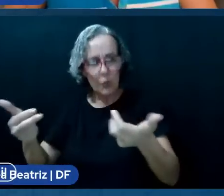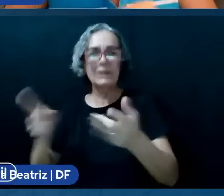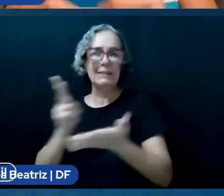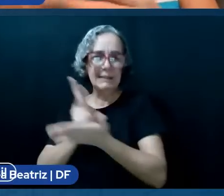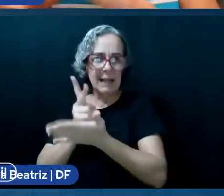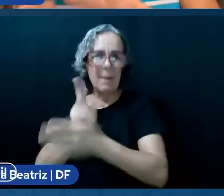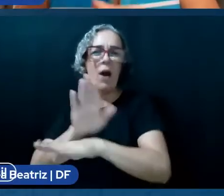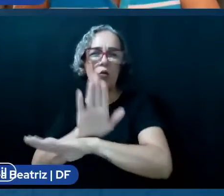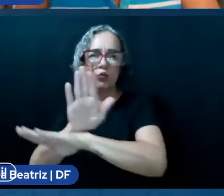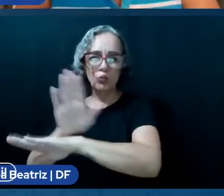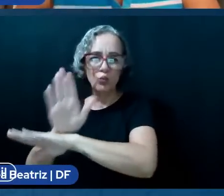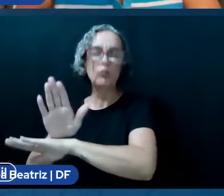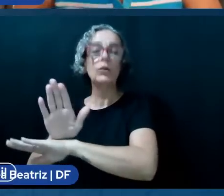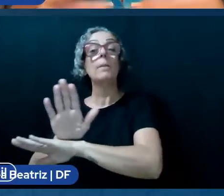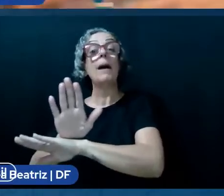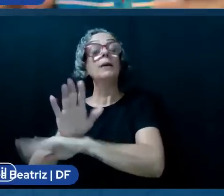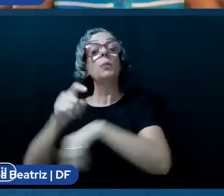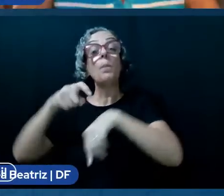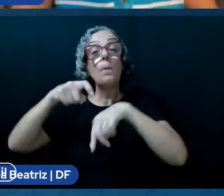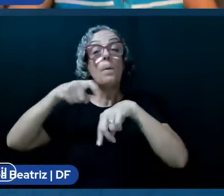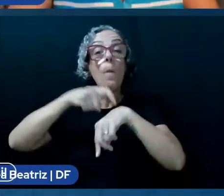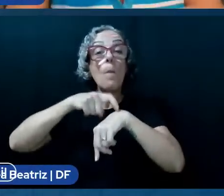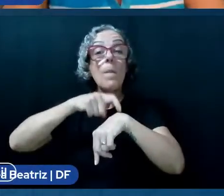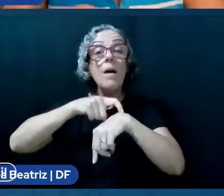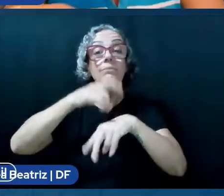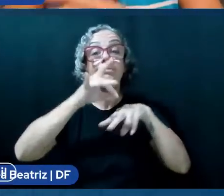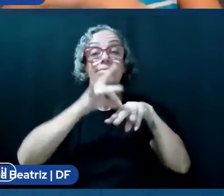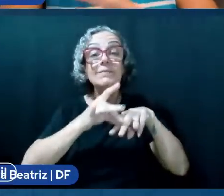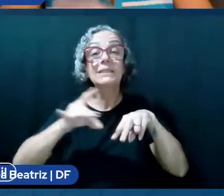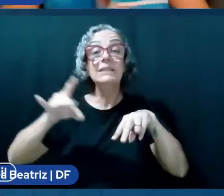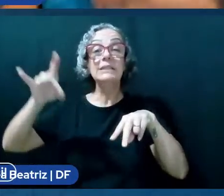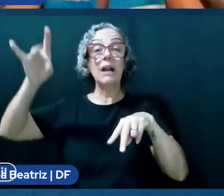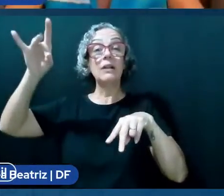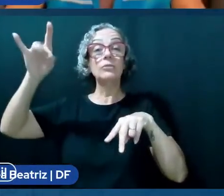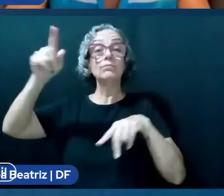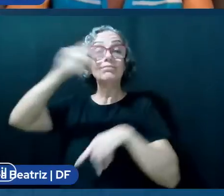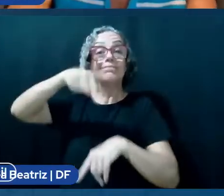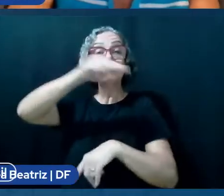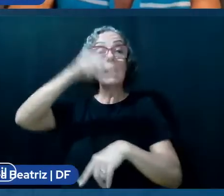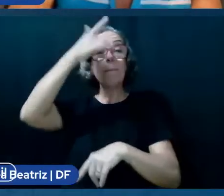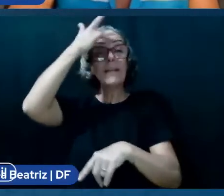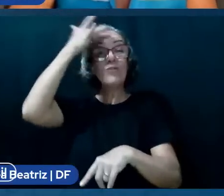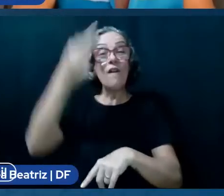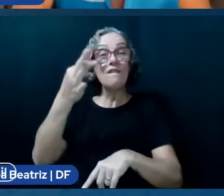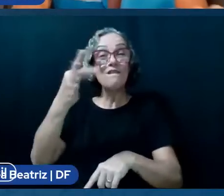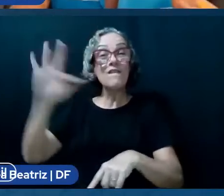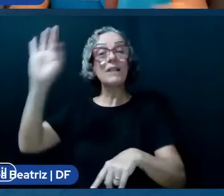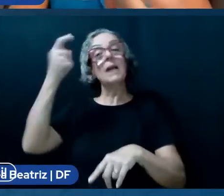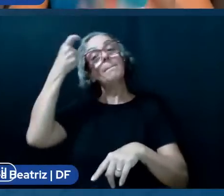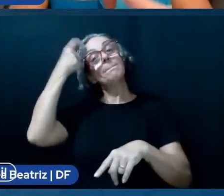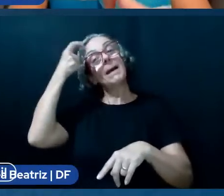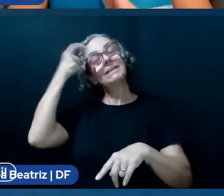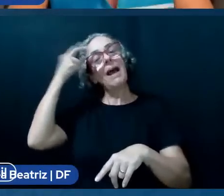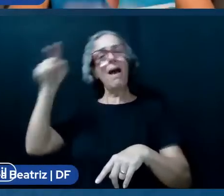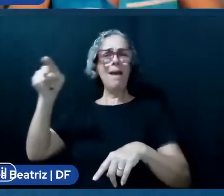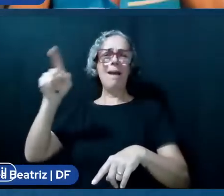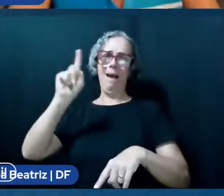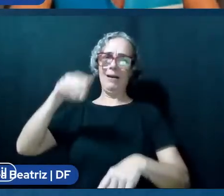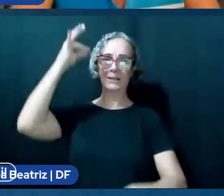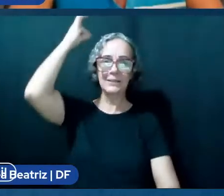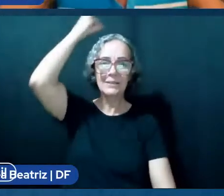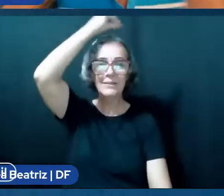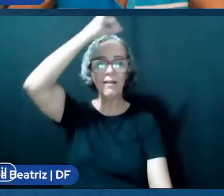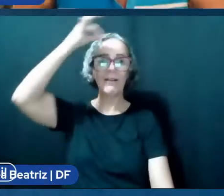aí ele desencarnou e foi tido como um santo. E as pessoas iam para o túmulo dele, e